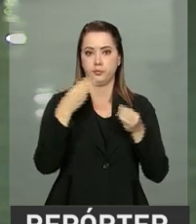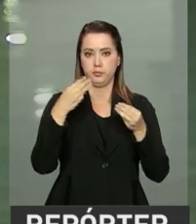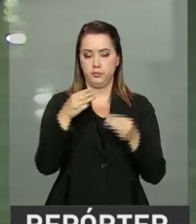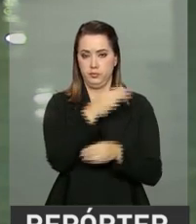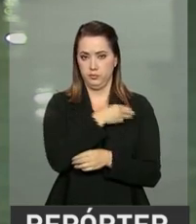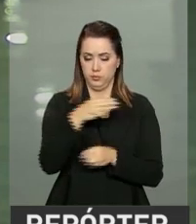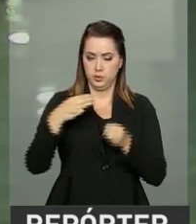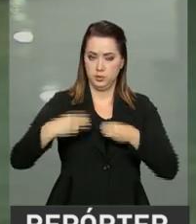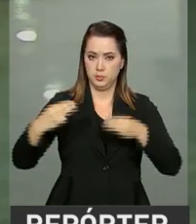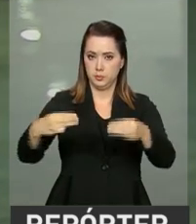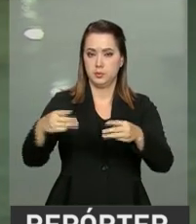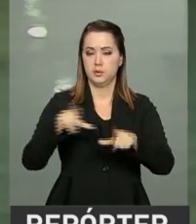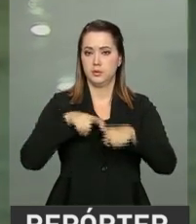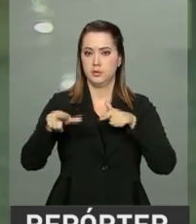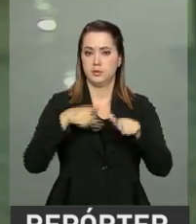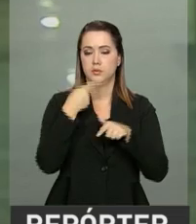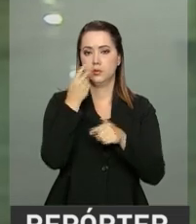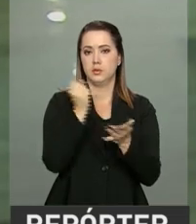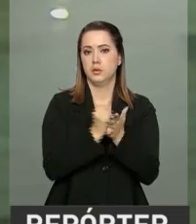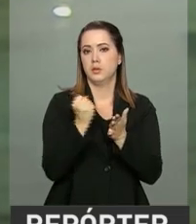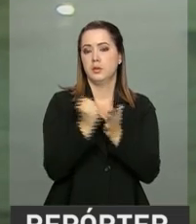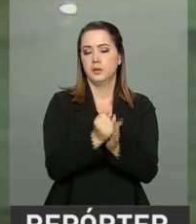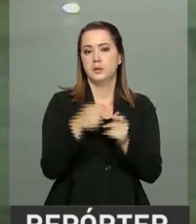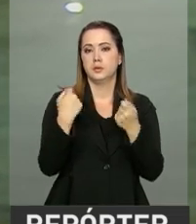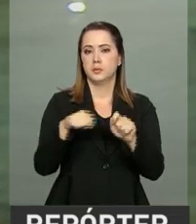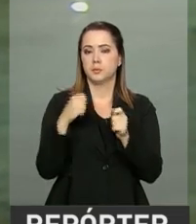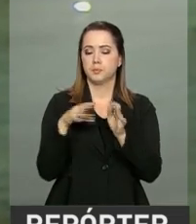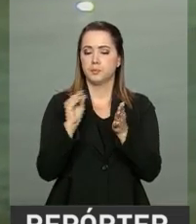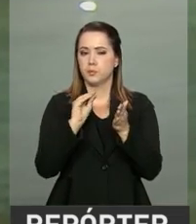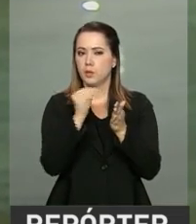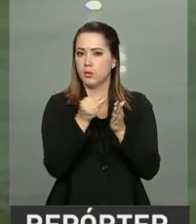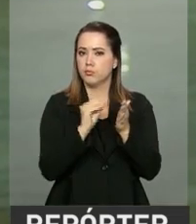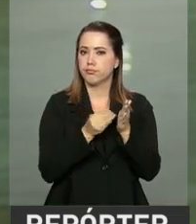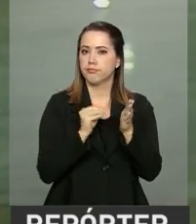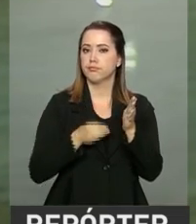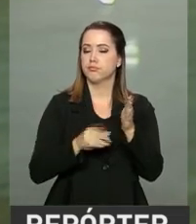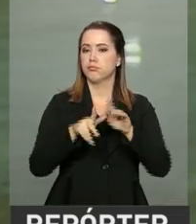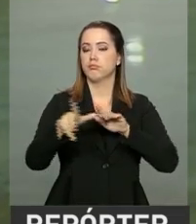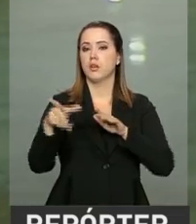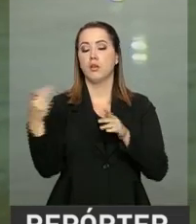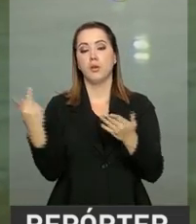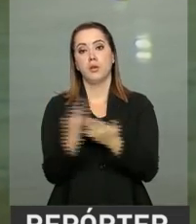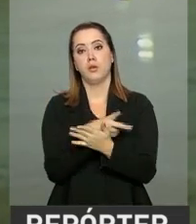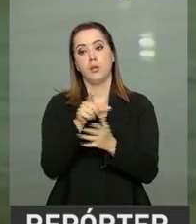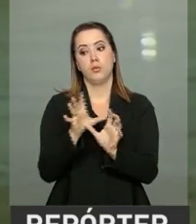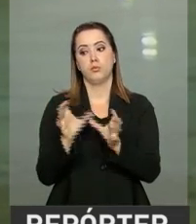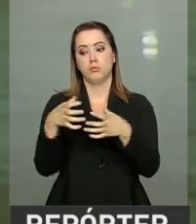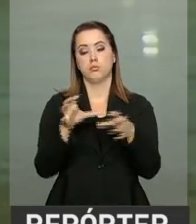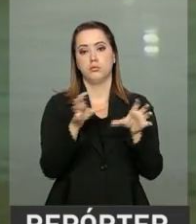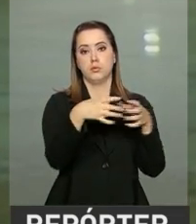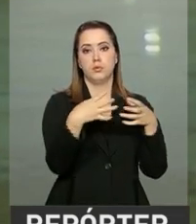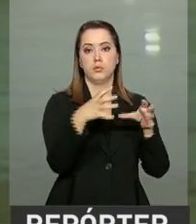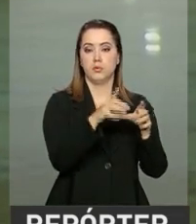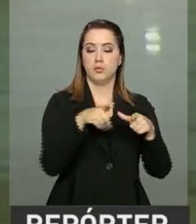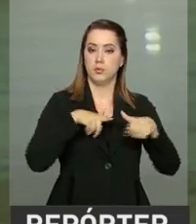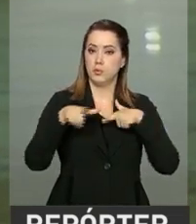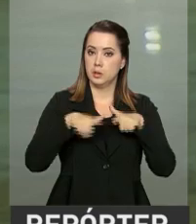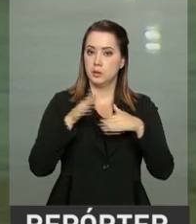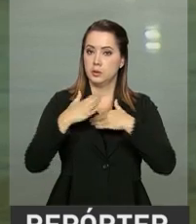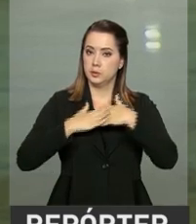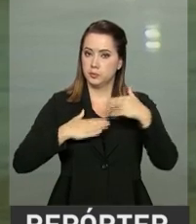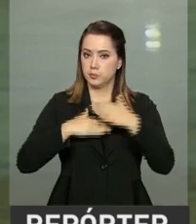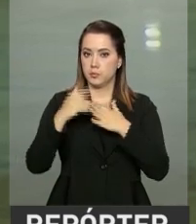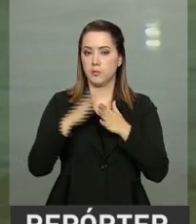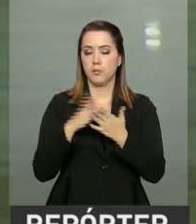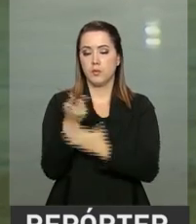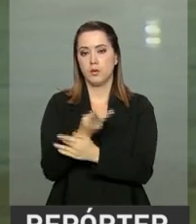do Trabalho afirma que os contratos devem ser adequados à realidade das centenas de categorias profissionais e que vai